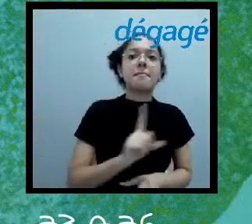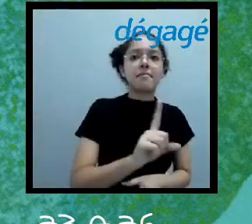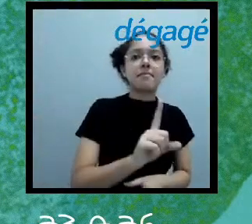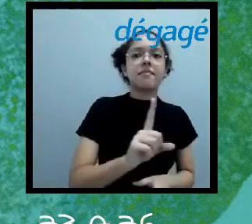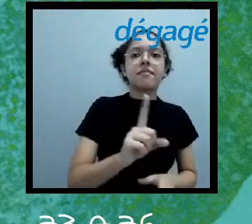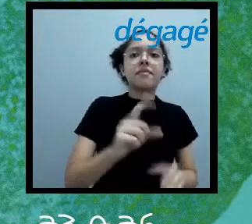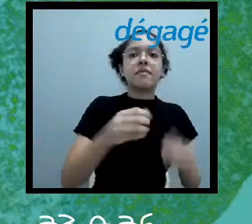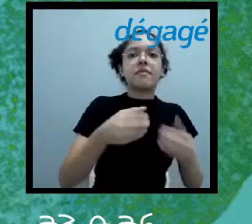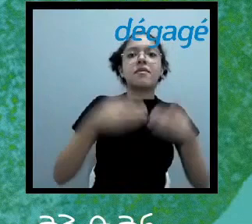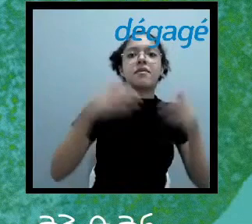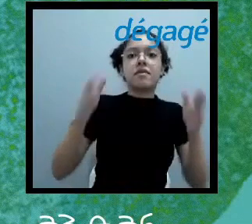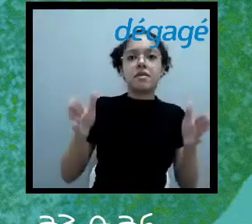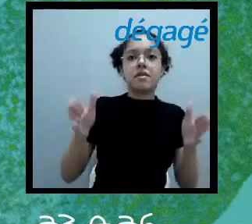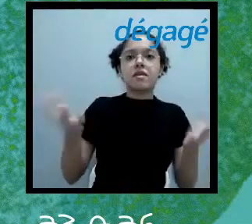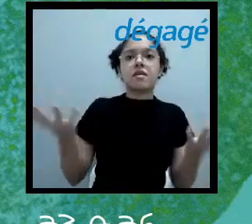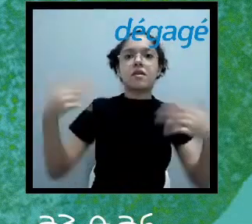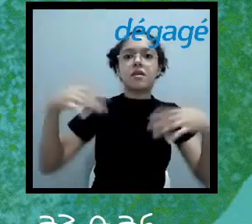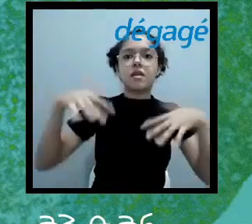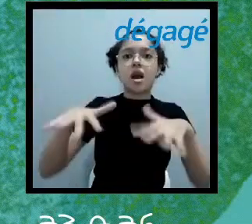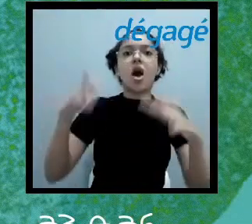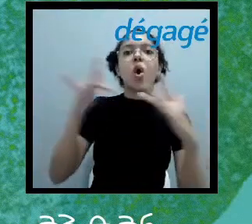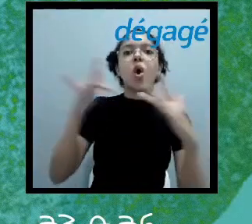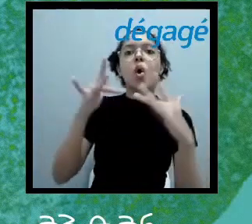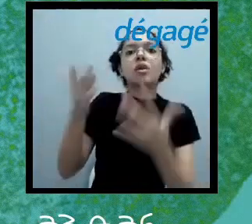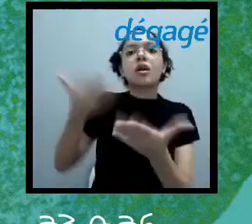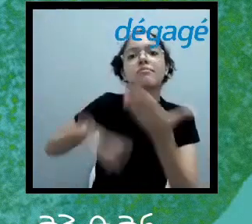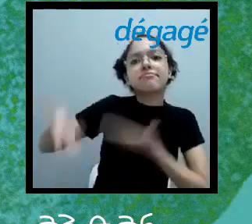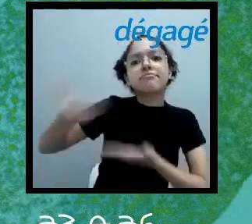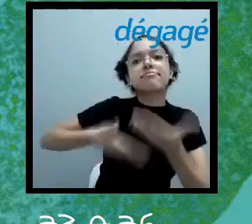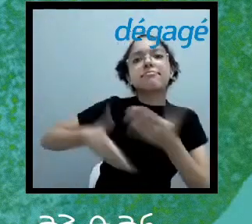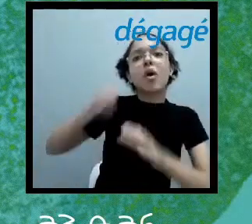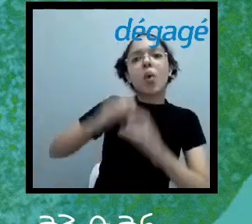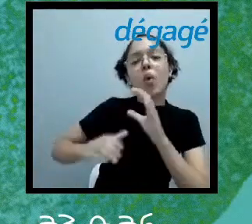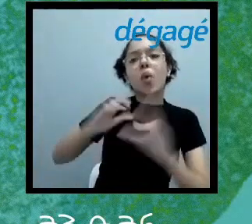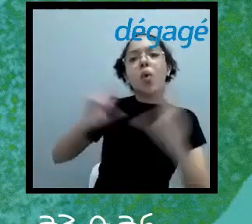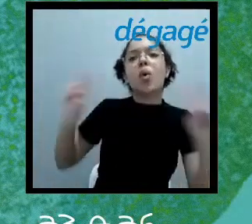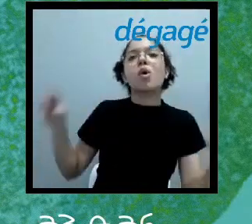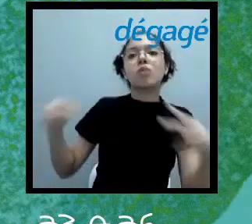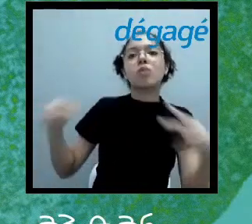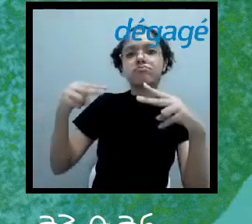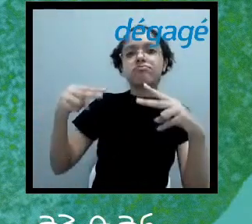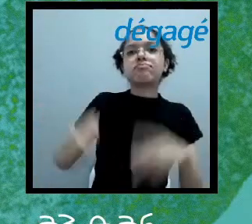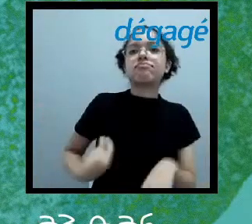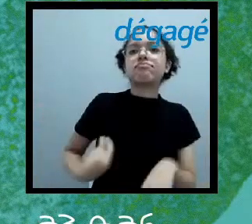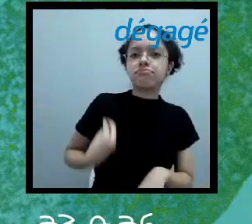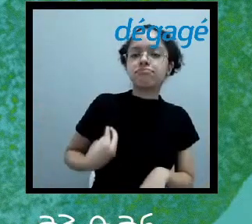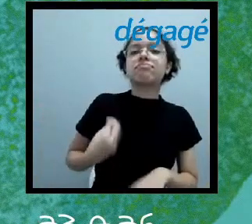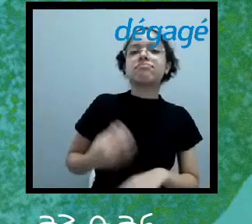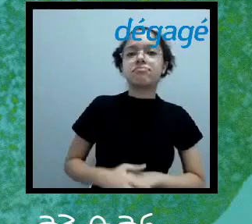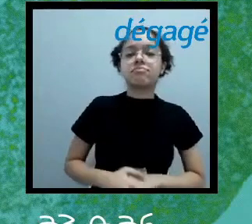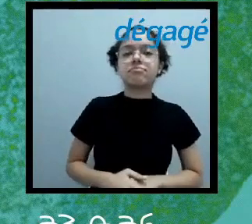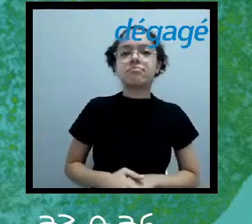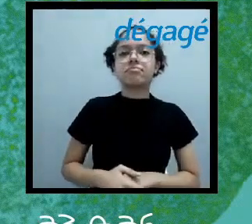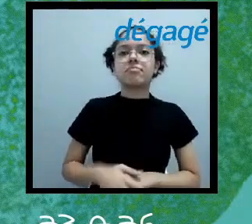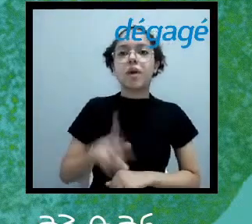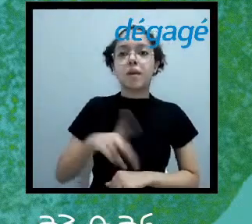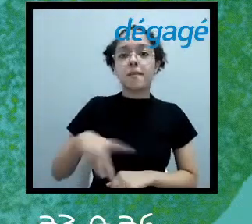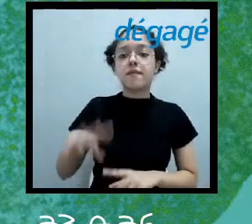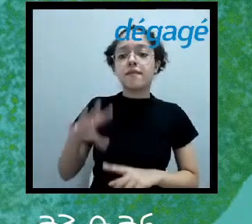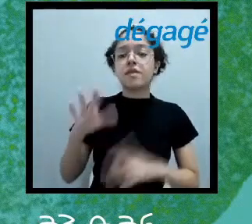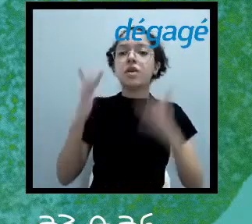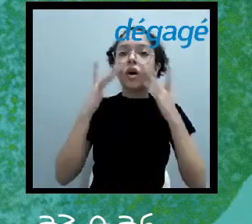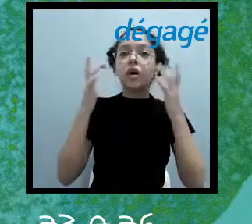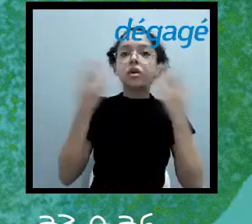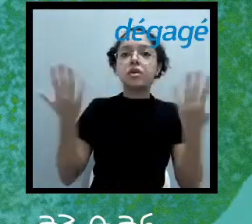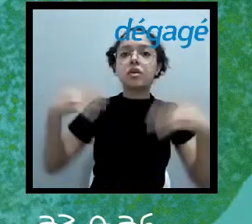escola inclusiva é o do contato, da troca, do olhar e da presença. O lugar do professor de teatro na escola, inclusive, é o